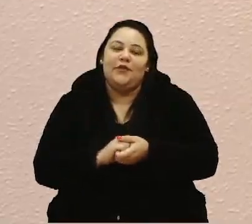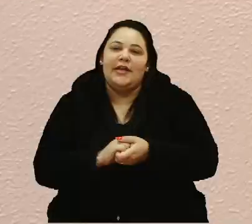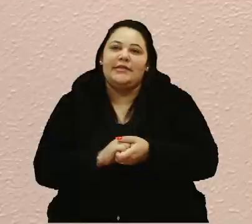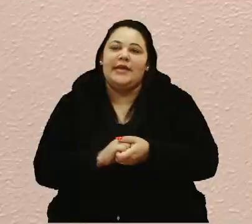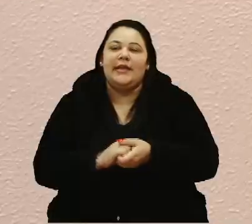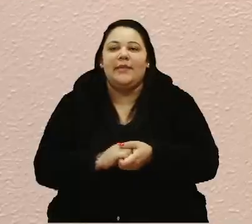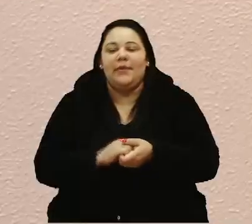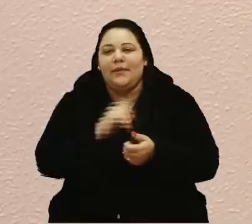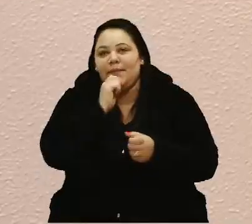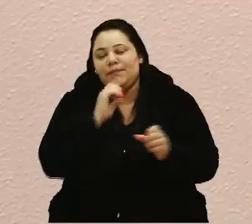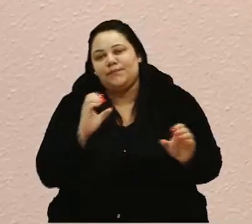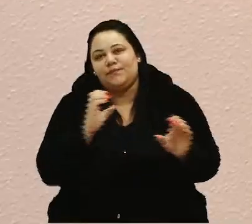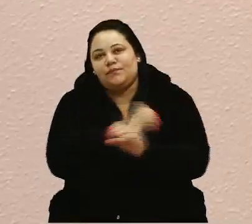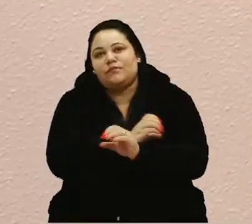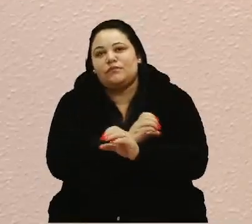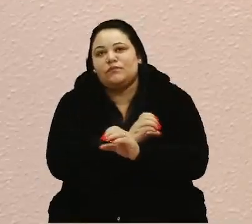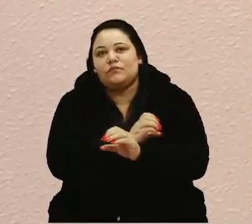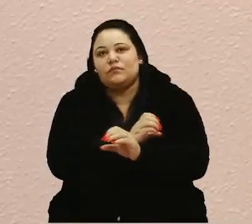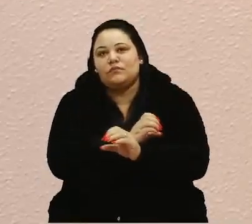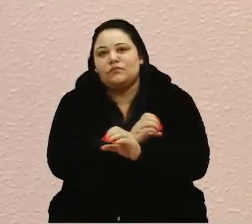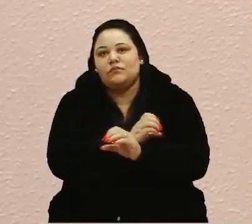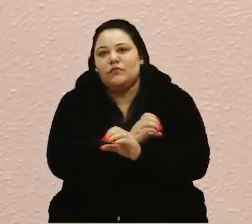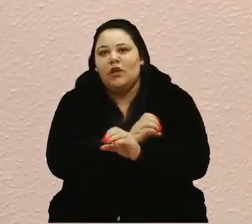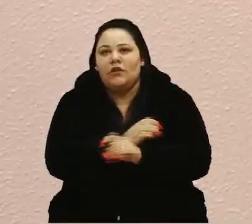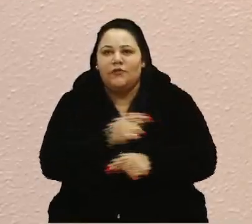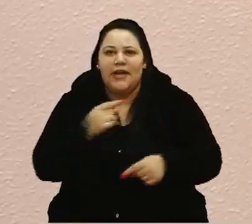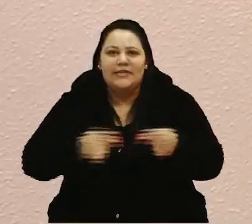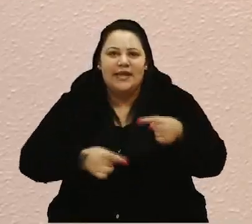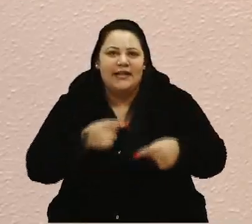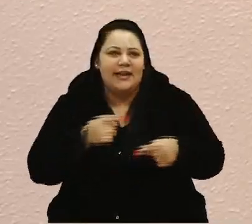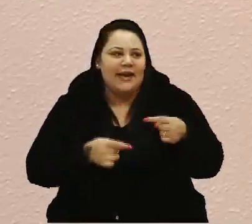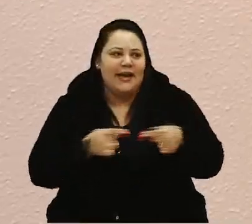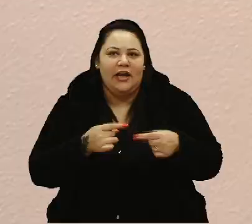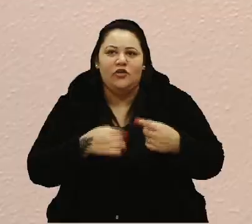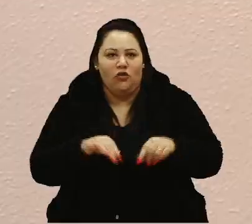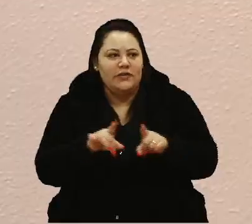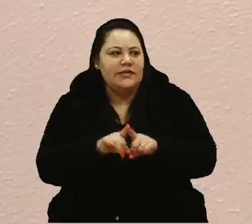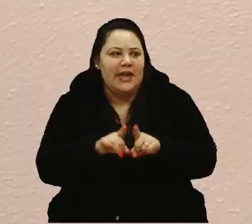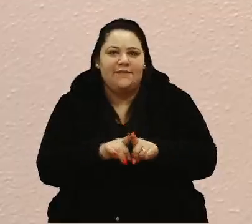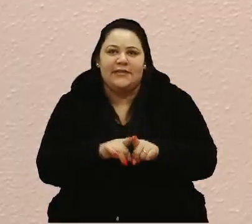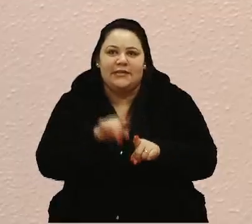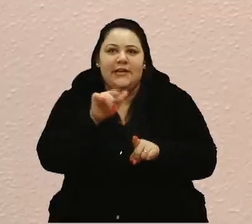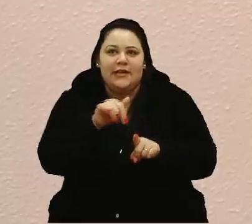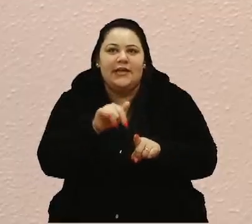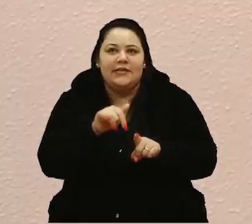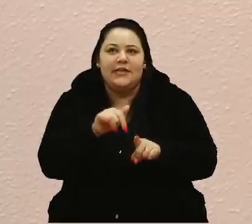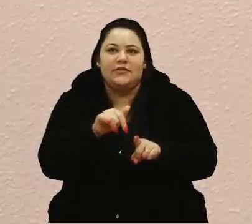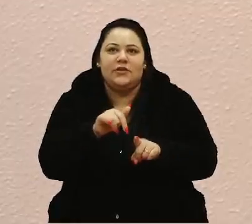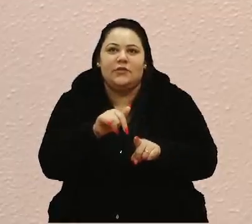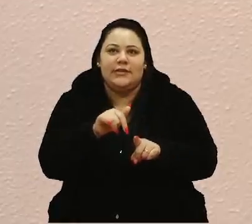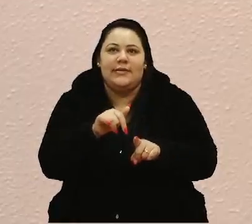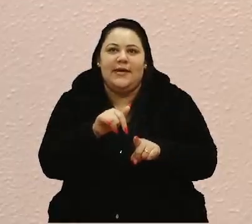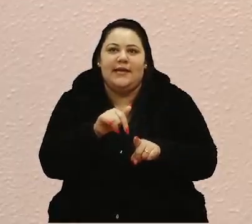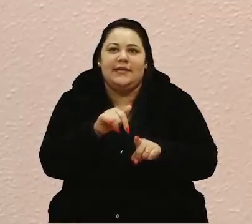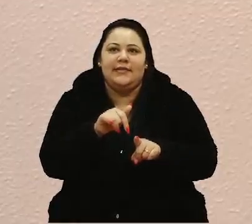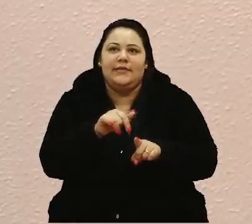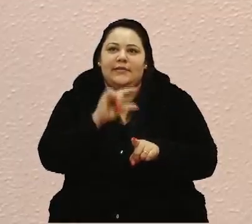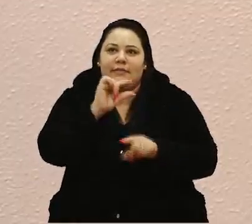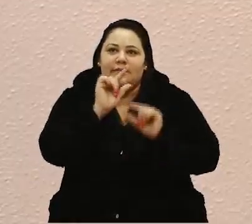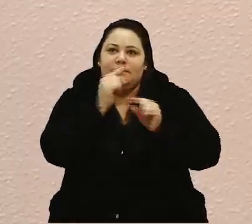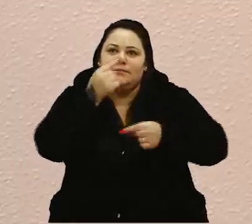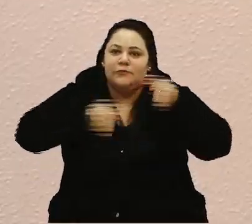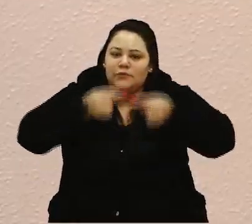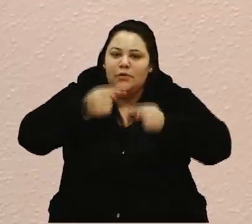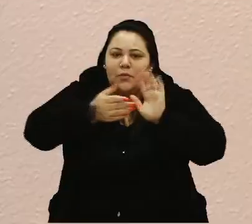completo com as discussões realizadas entre a prefeitura, os servidores, enfim. São poucas alterações que estão sendo propostas